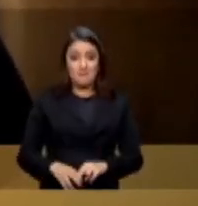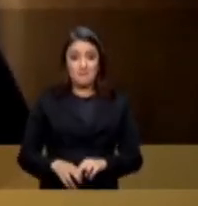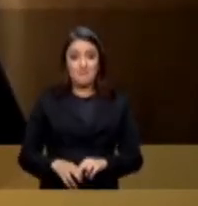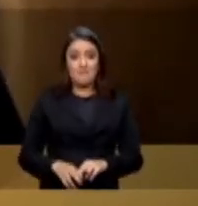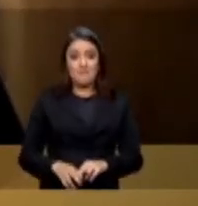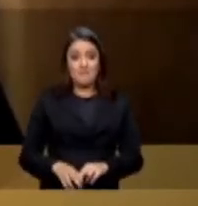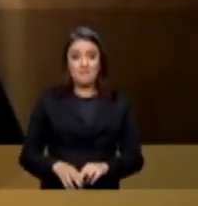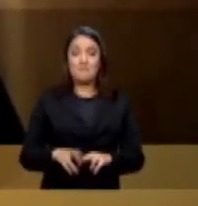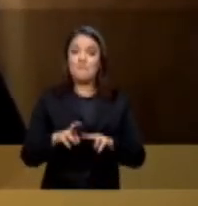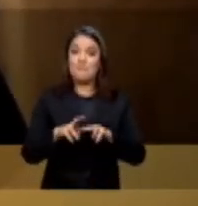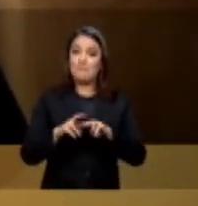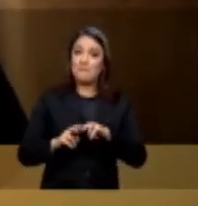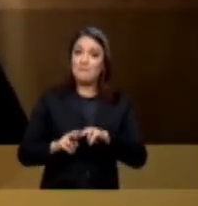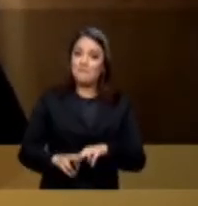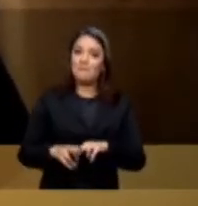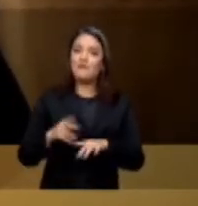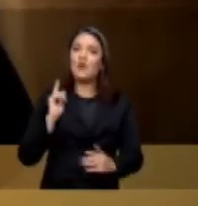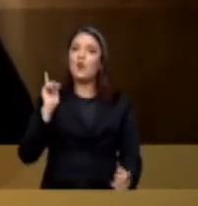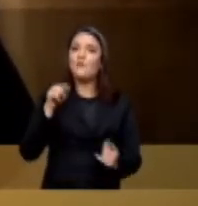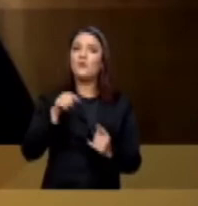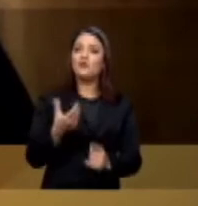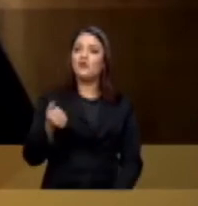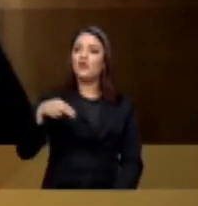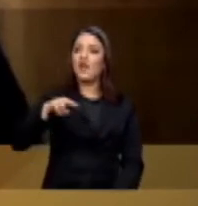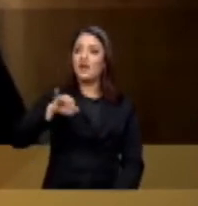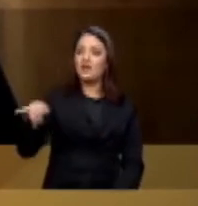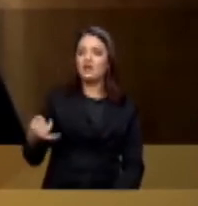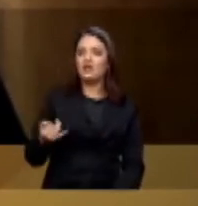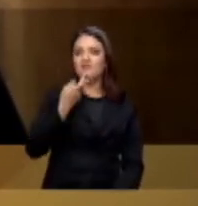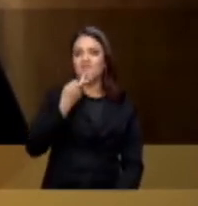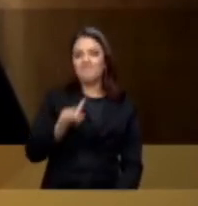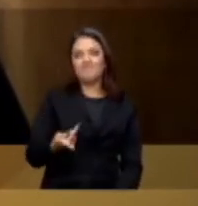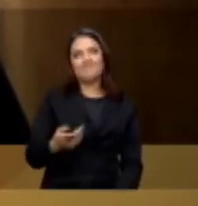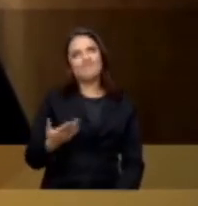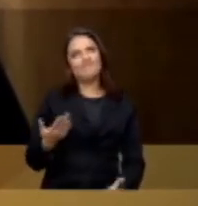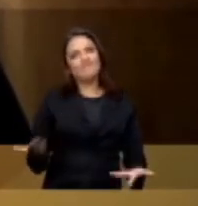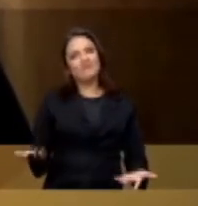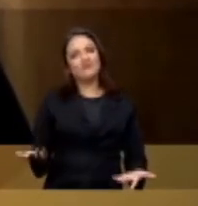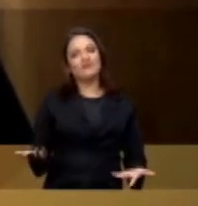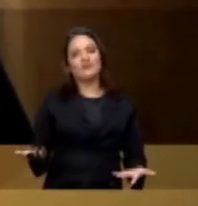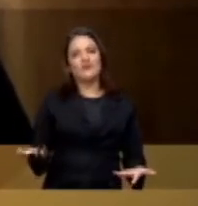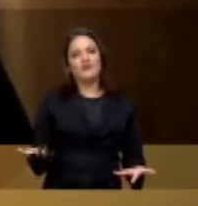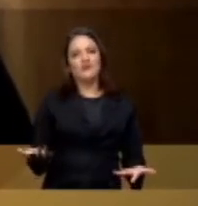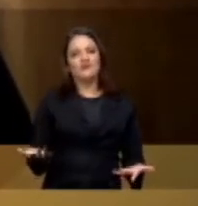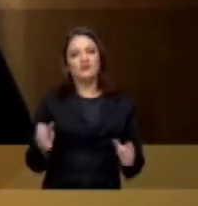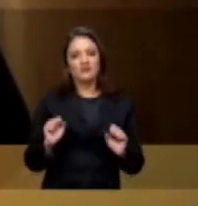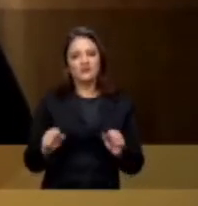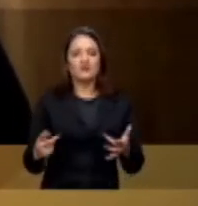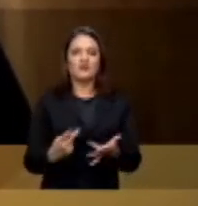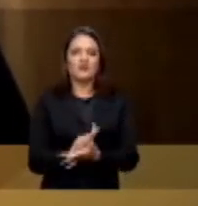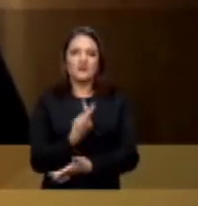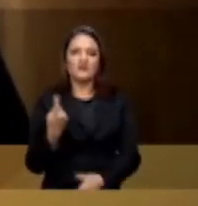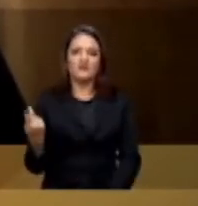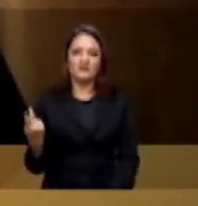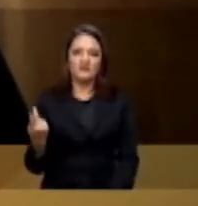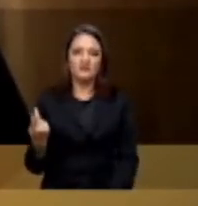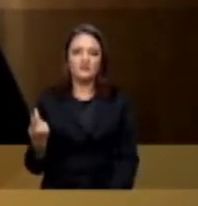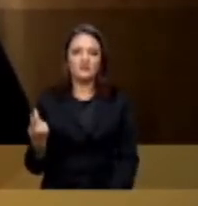inteligentemente pela ANJ pode, a meu sentir, ao ver do Ministério Público, não